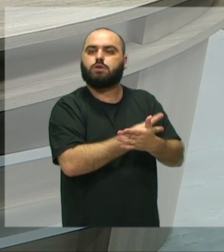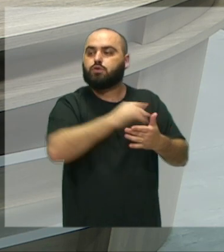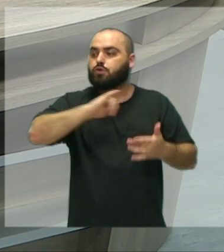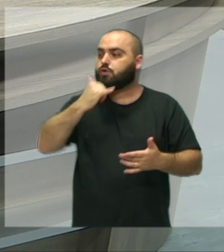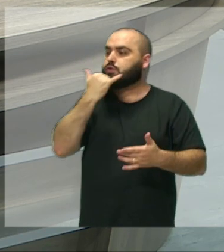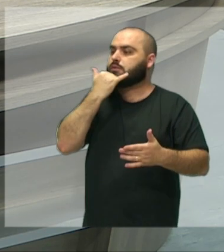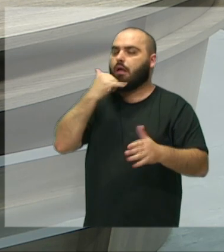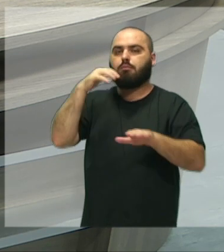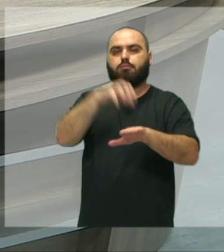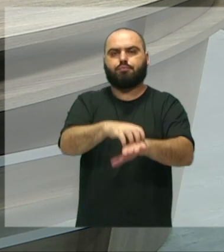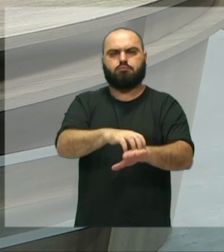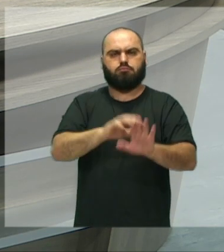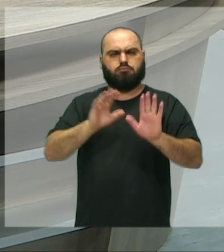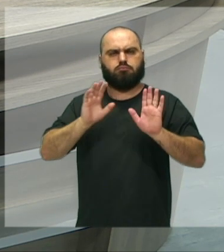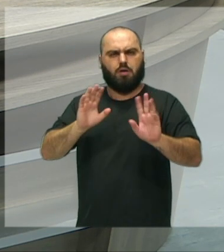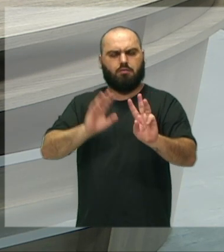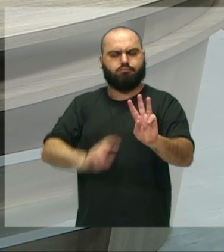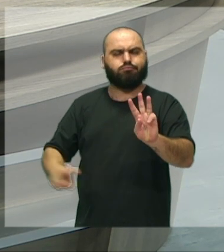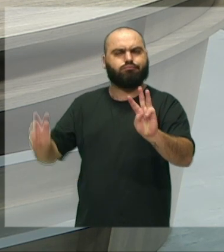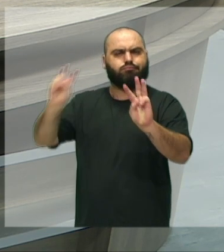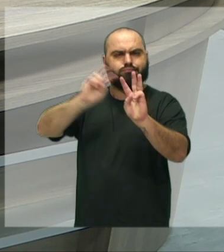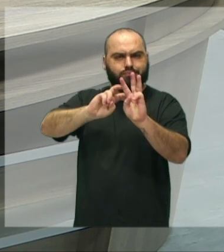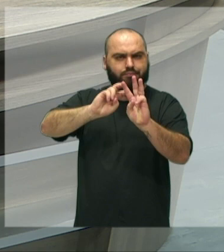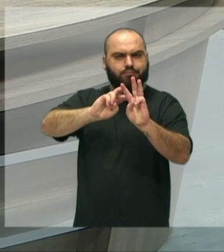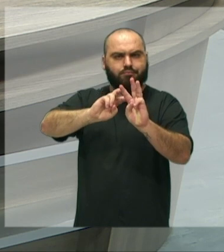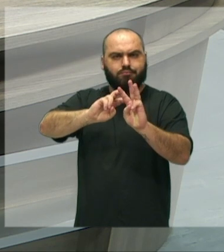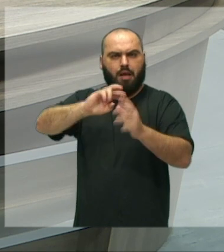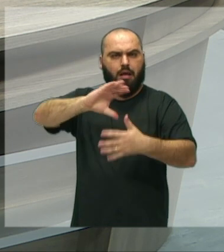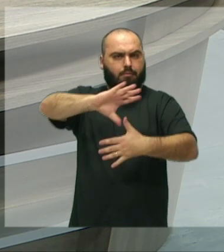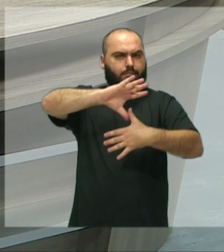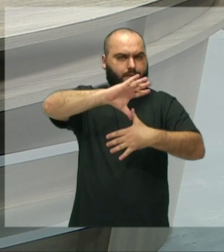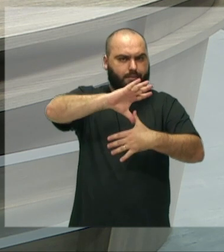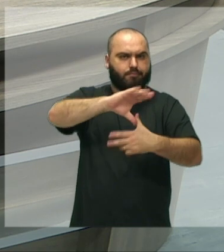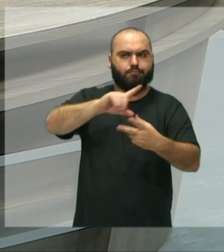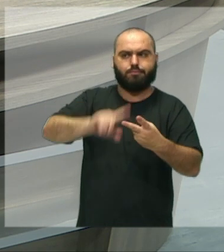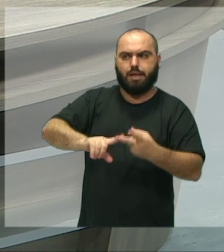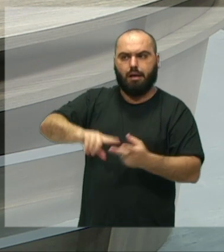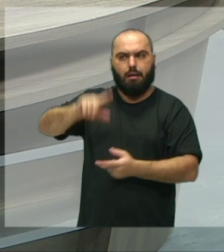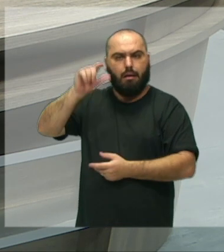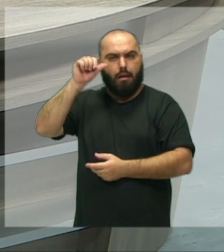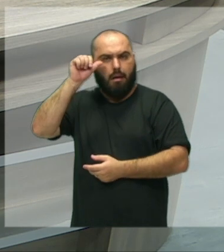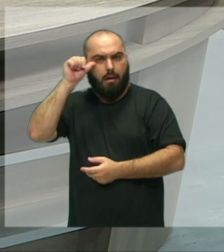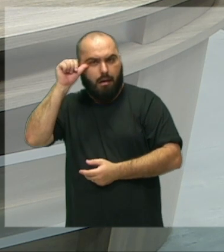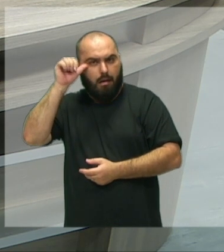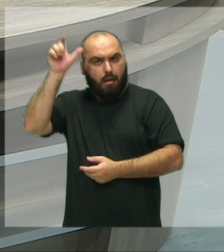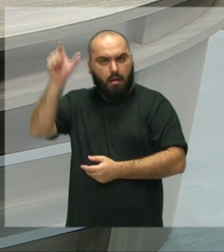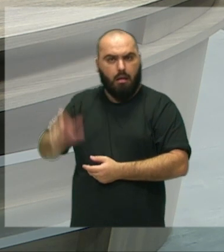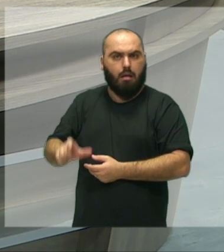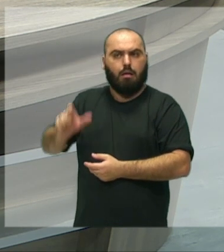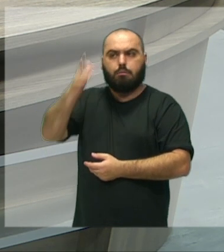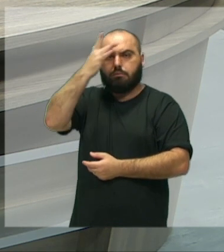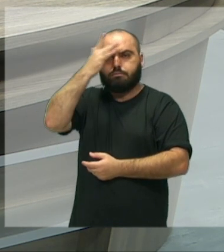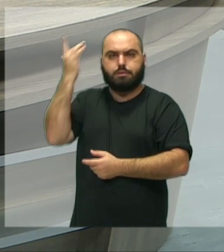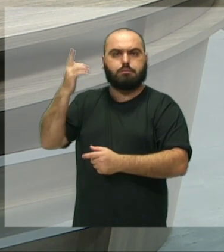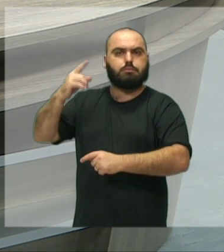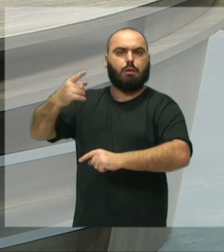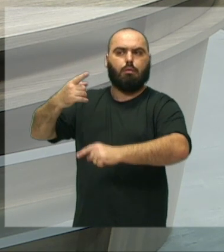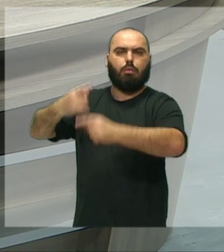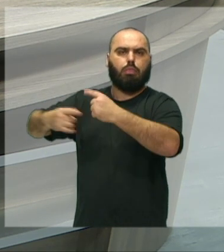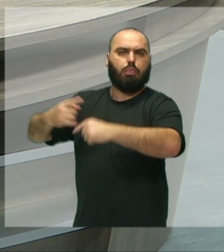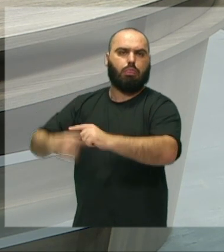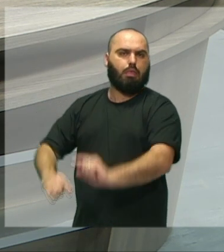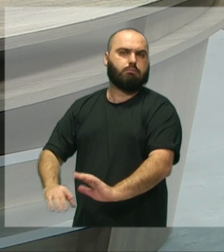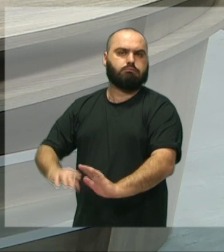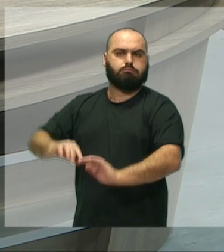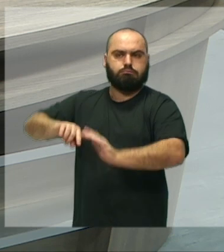Ora, se os índios da América e os asiáticos são menos desenvolvidos, e os africanos menos ainda,